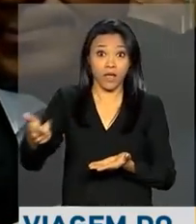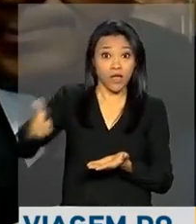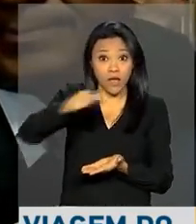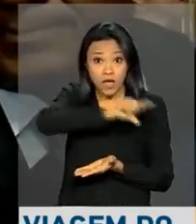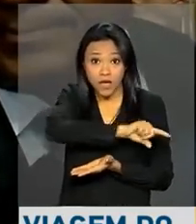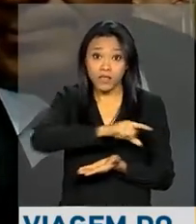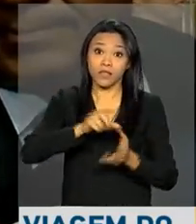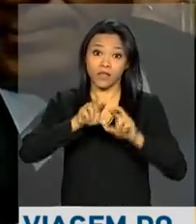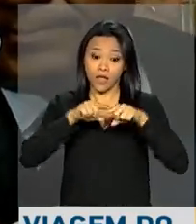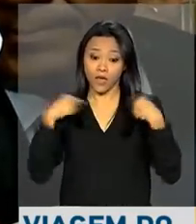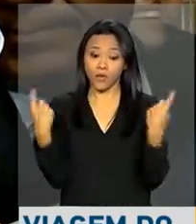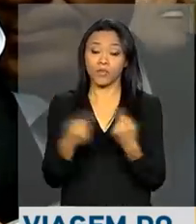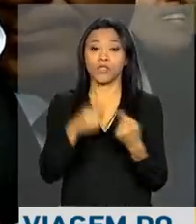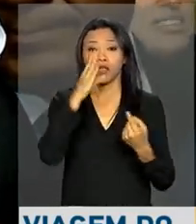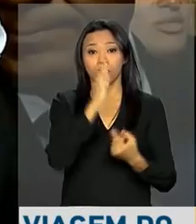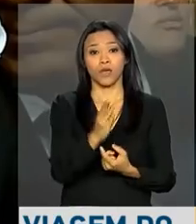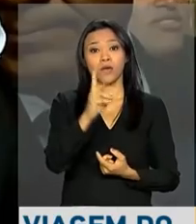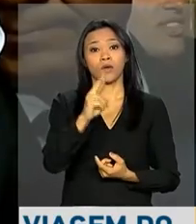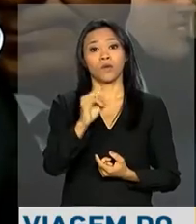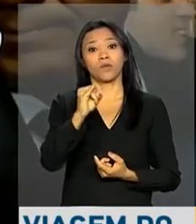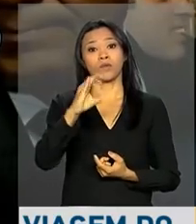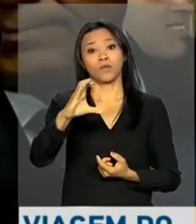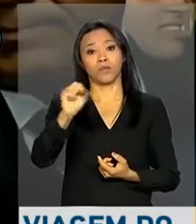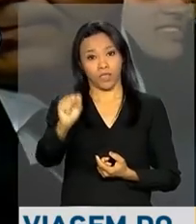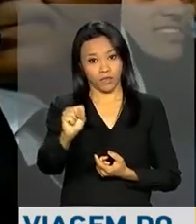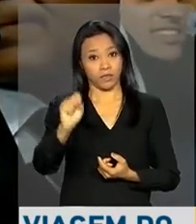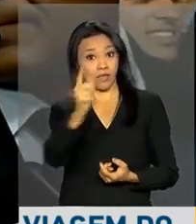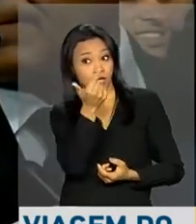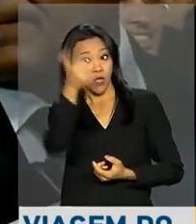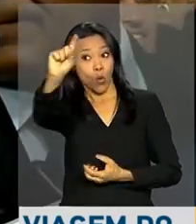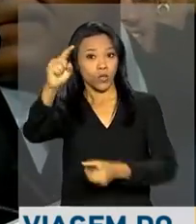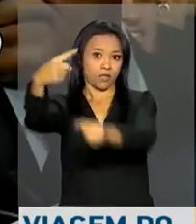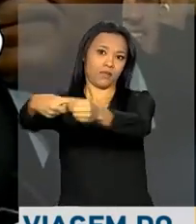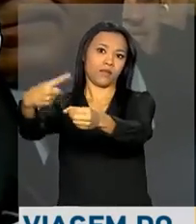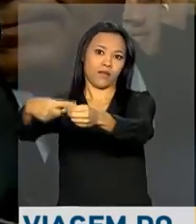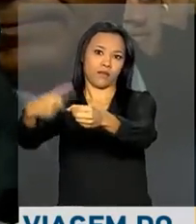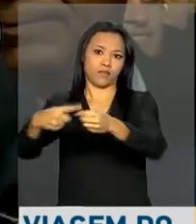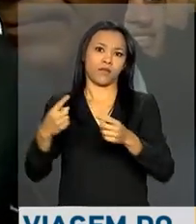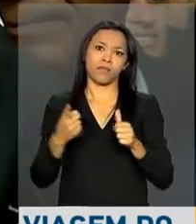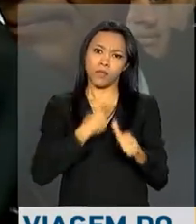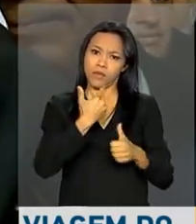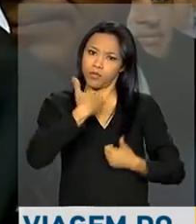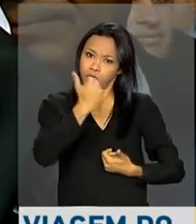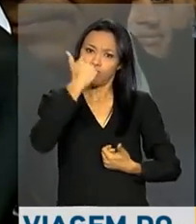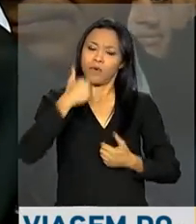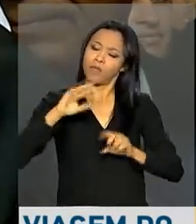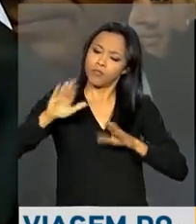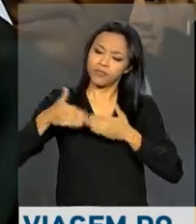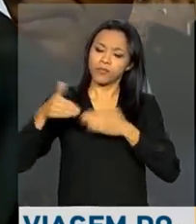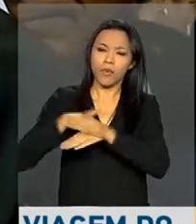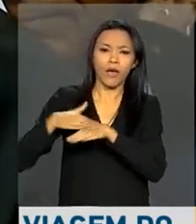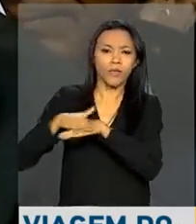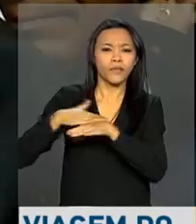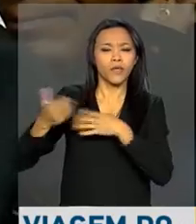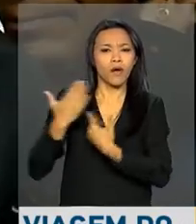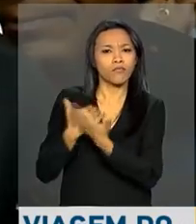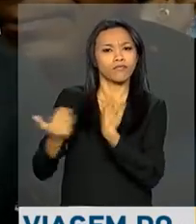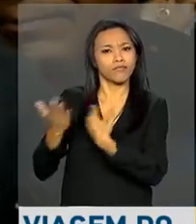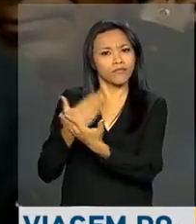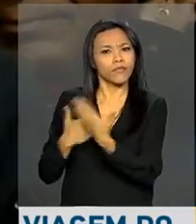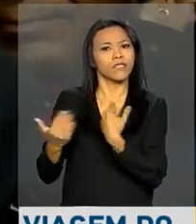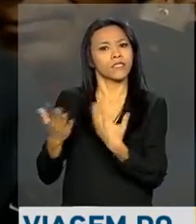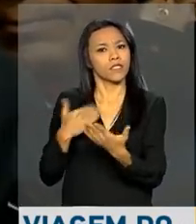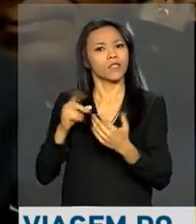da reunião do BRICS, porque a reunião do BRICS se dará em outra cidade. Nós teremos uma reunião com ele, uma reunião com o primeiro-ministro, e tudo com vistas a